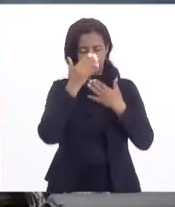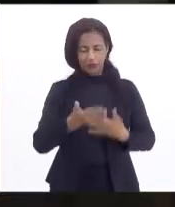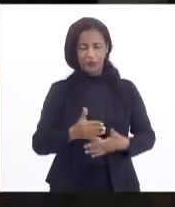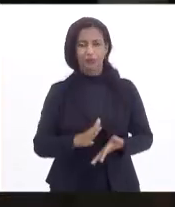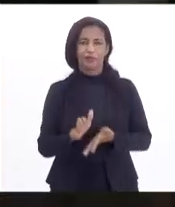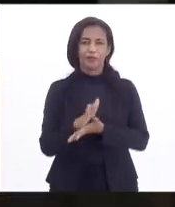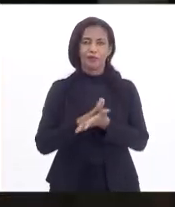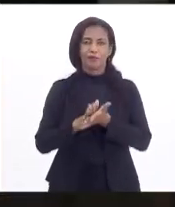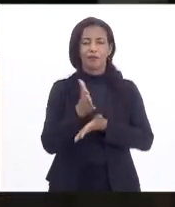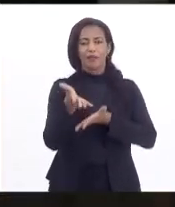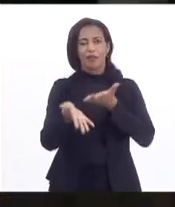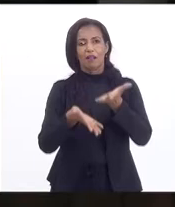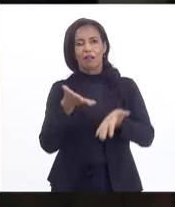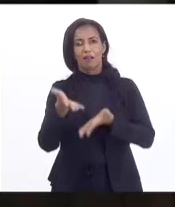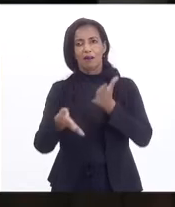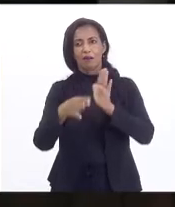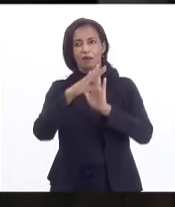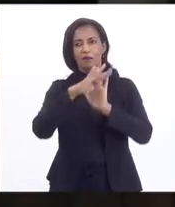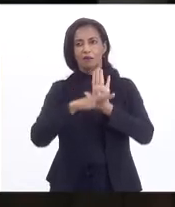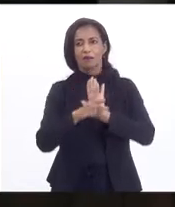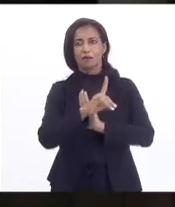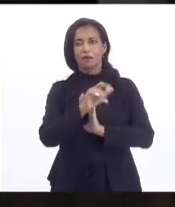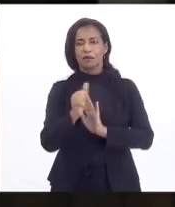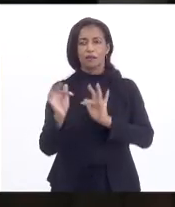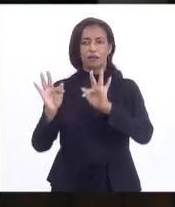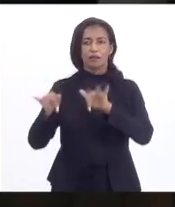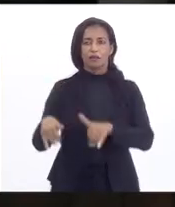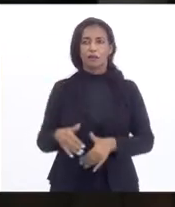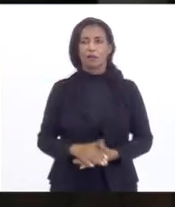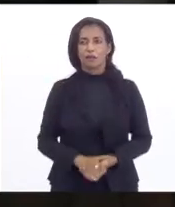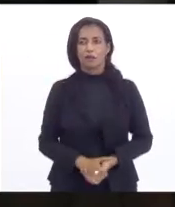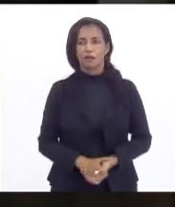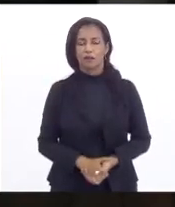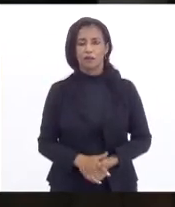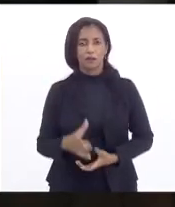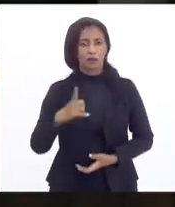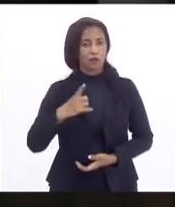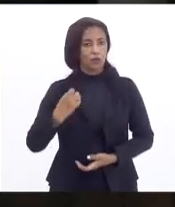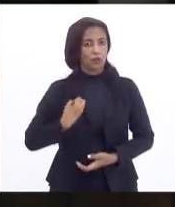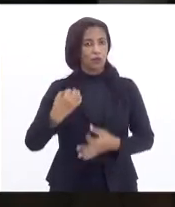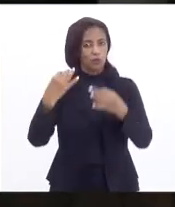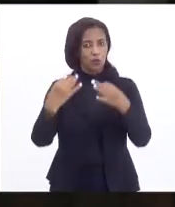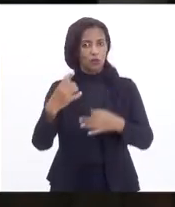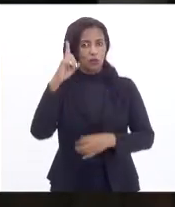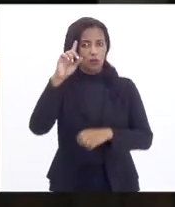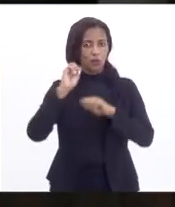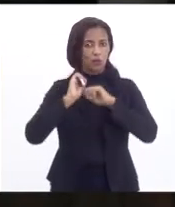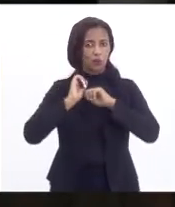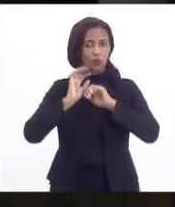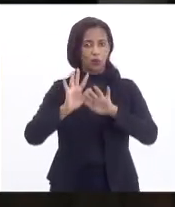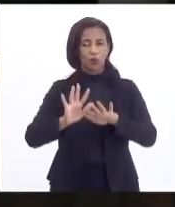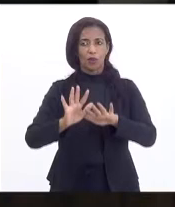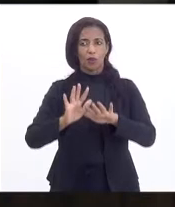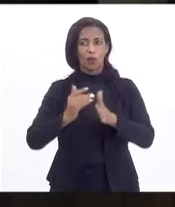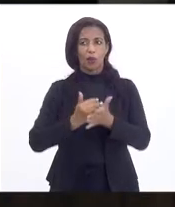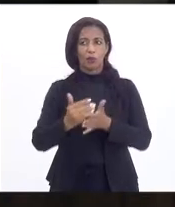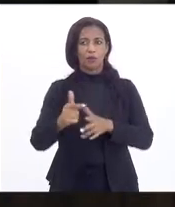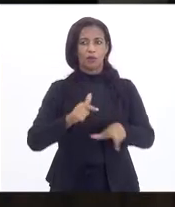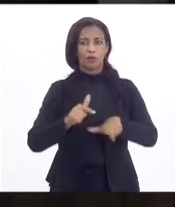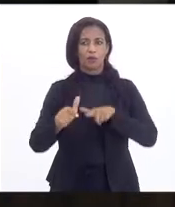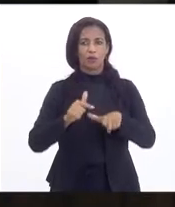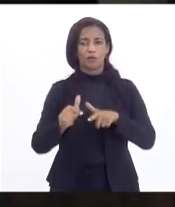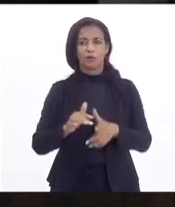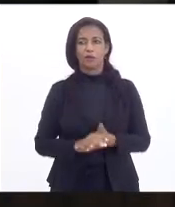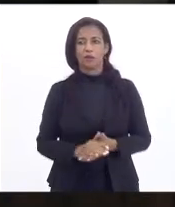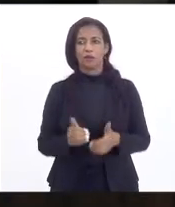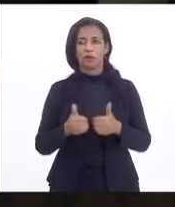Nada mais a tratar na ordem do dia mesmo, está encerrada. Havendo um número legal sobre a proteção de Deus, iniciamos os nossos trabalhos.